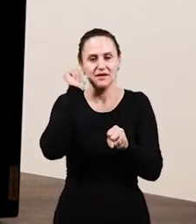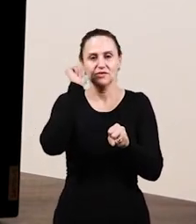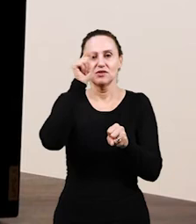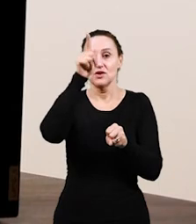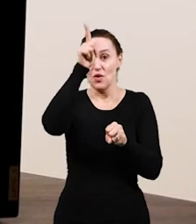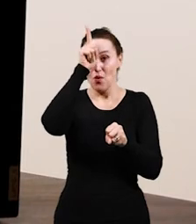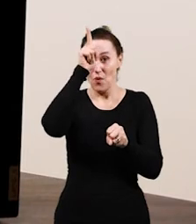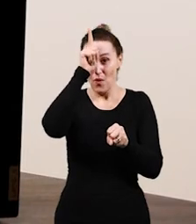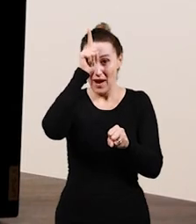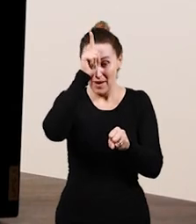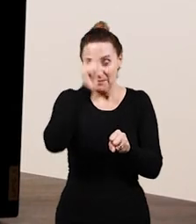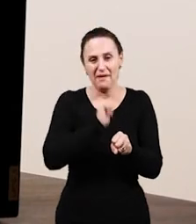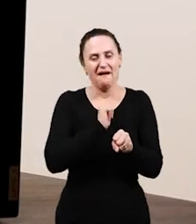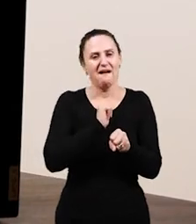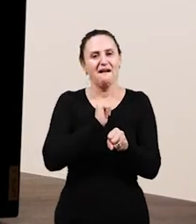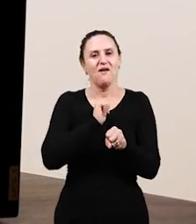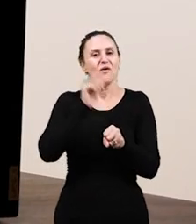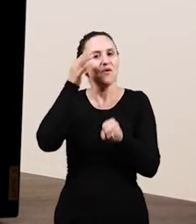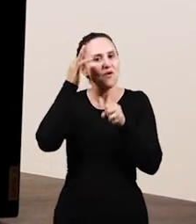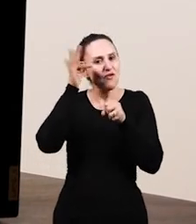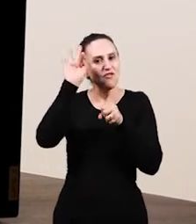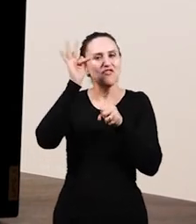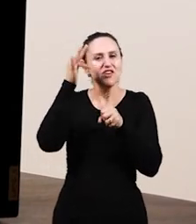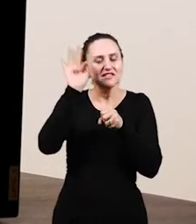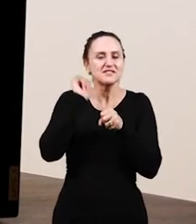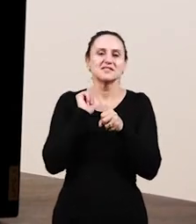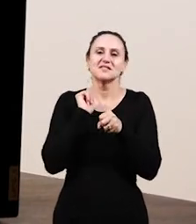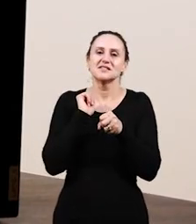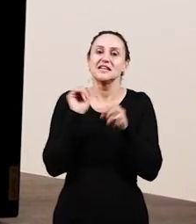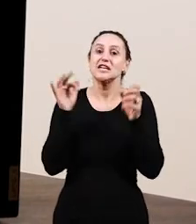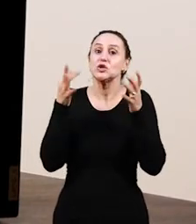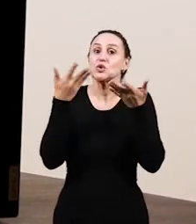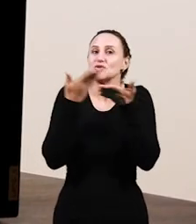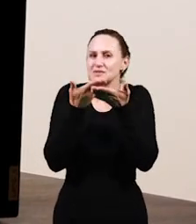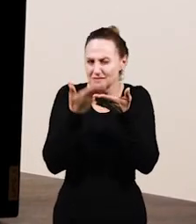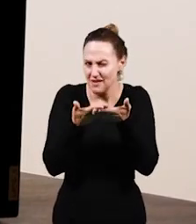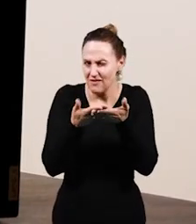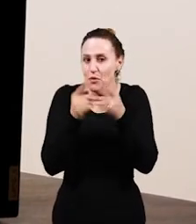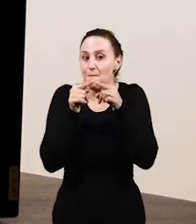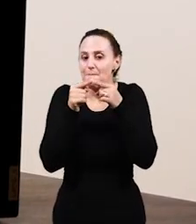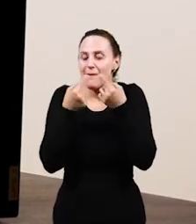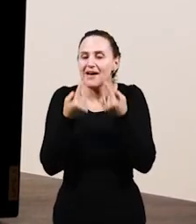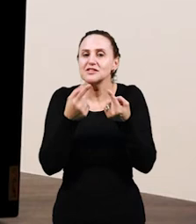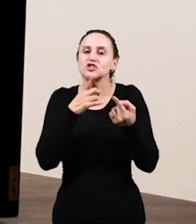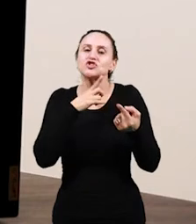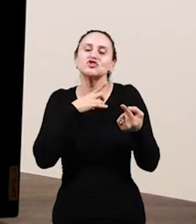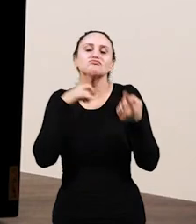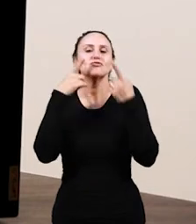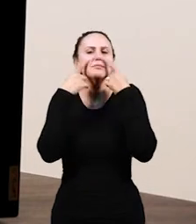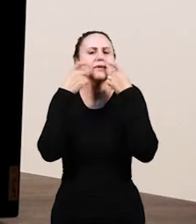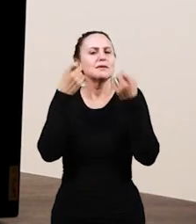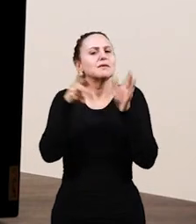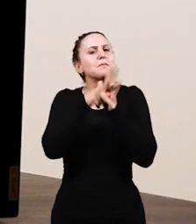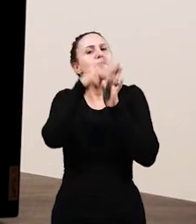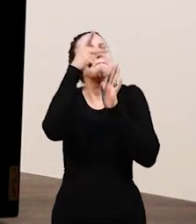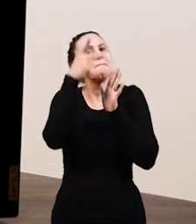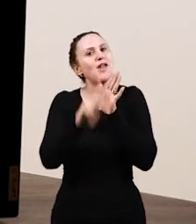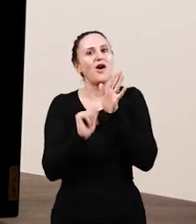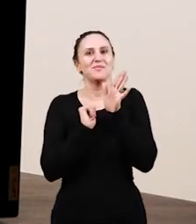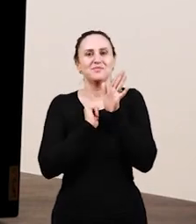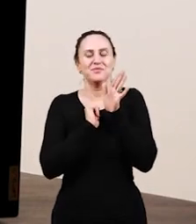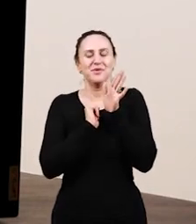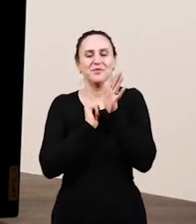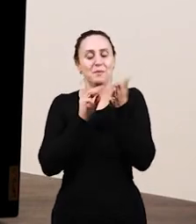século 19 Todo mundo estava linguagem né mas cada um com um interesse e com o método muito próprio